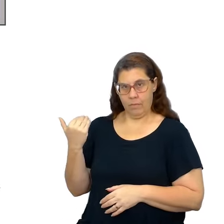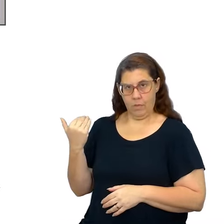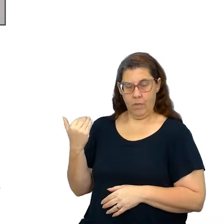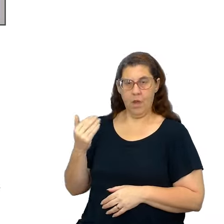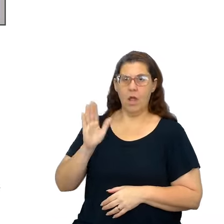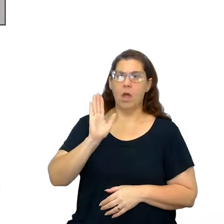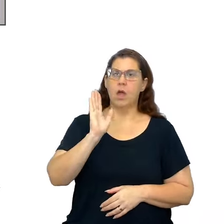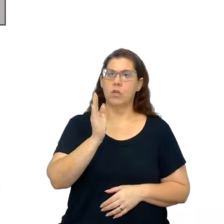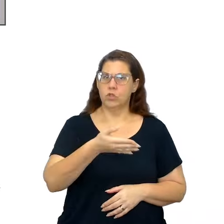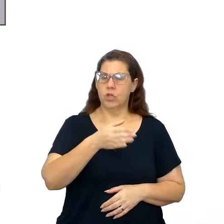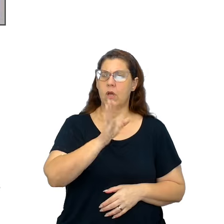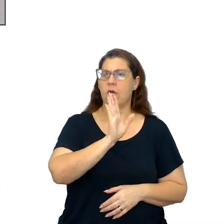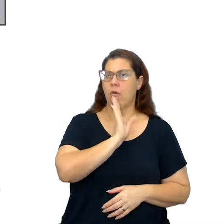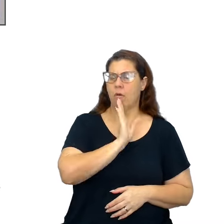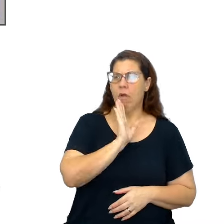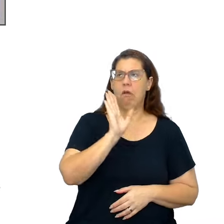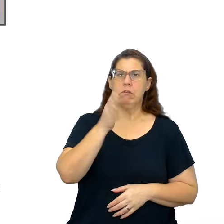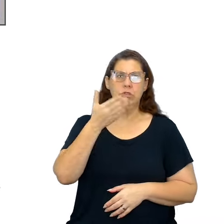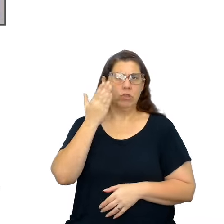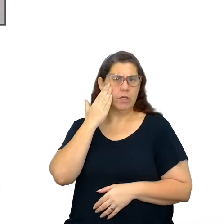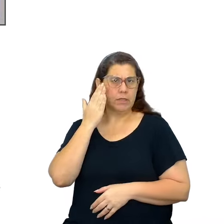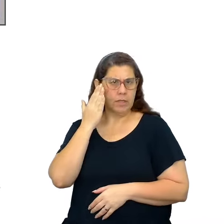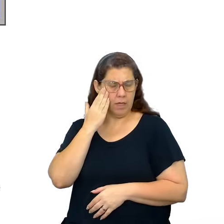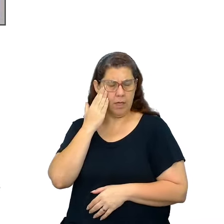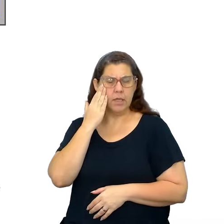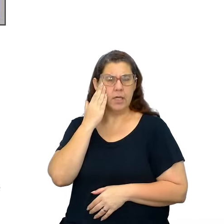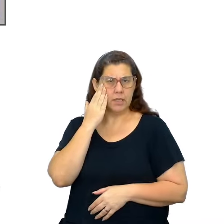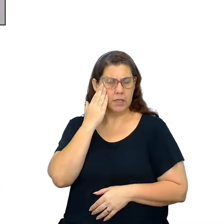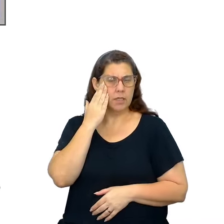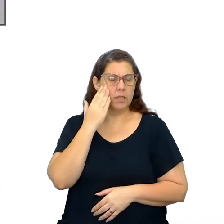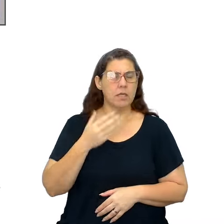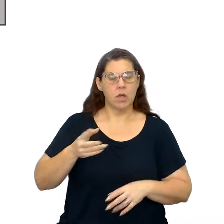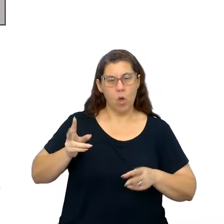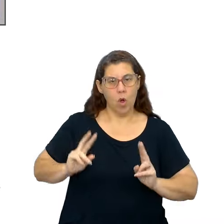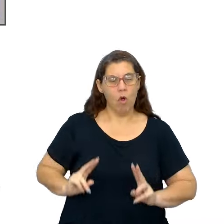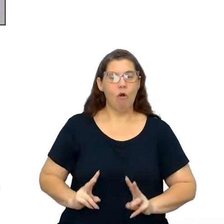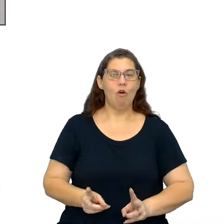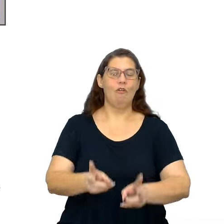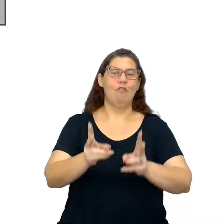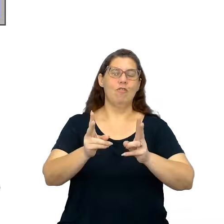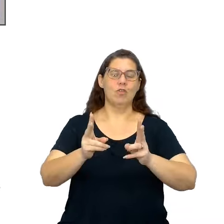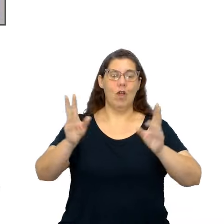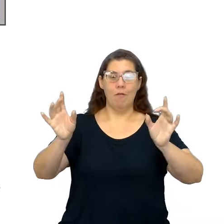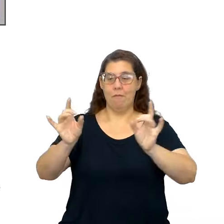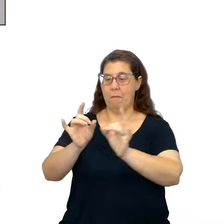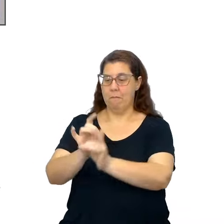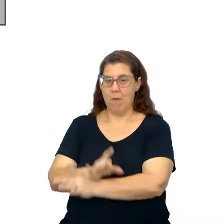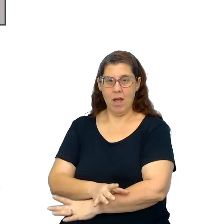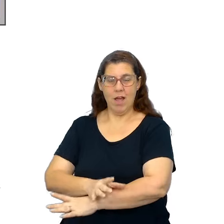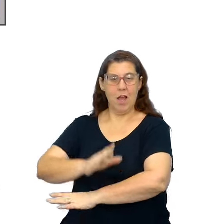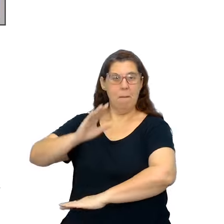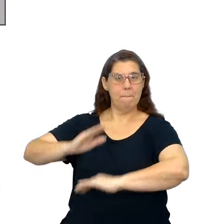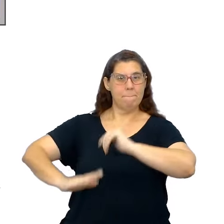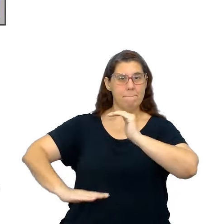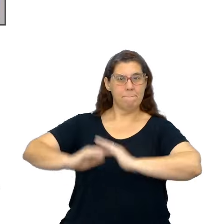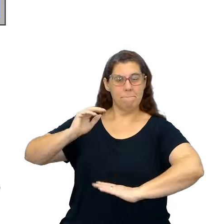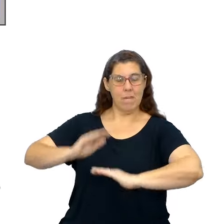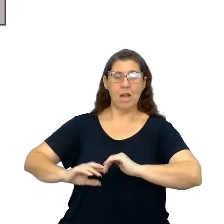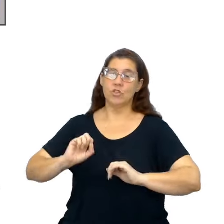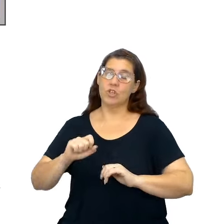ele já conhece, né, dar continuidade e finalizar as atividades ou